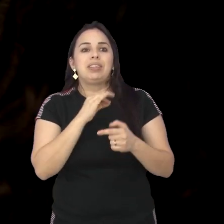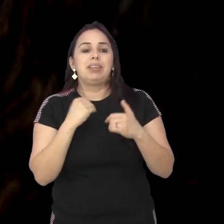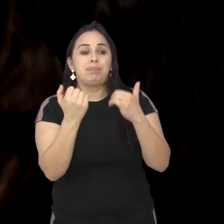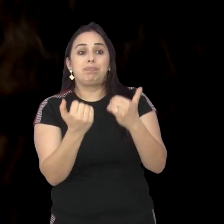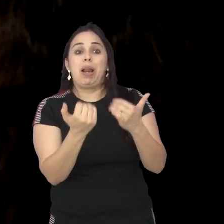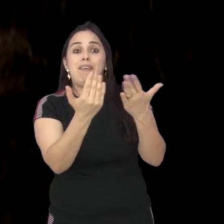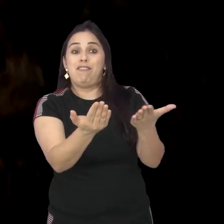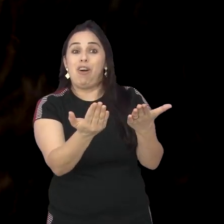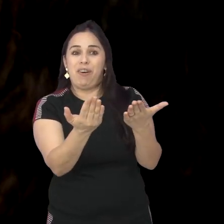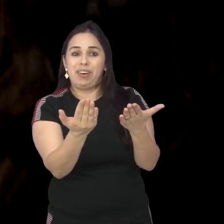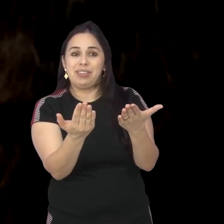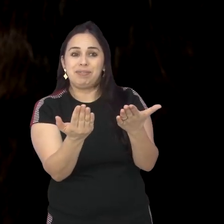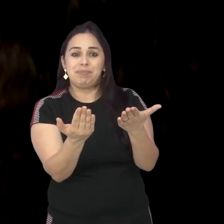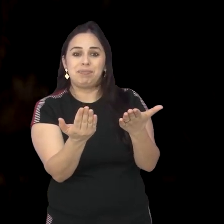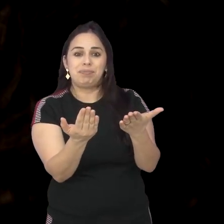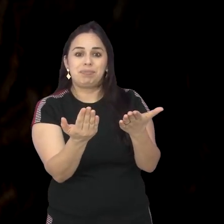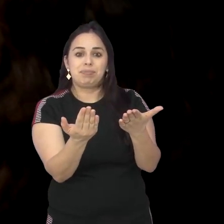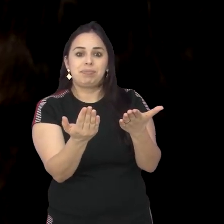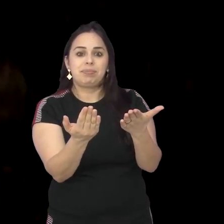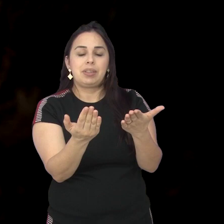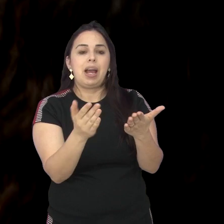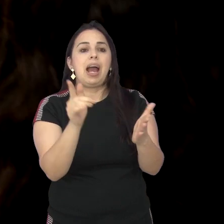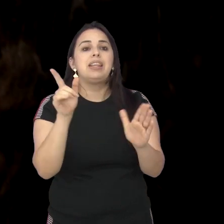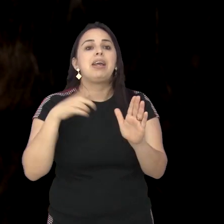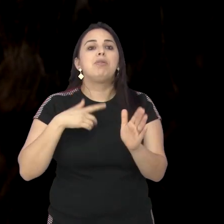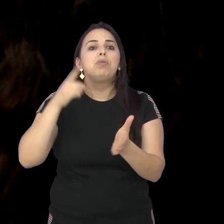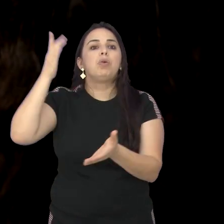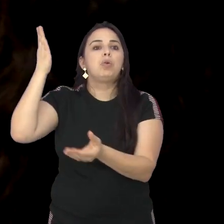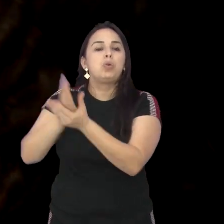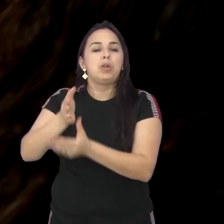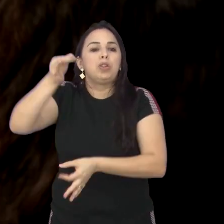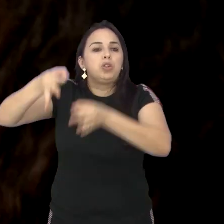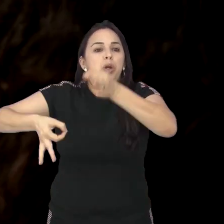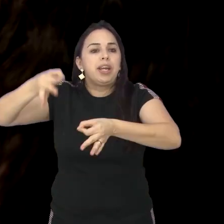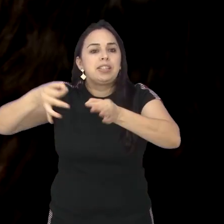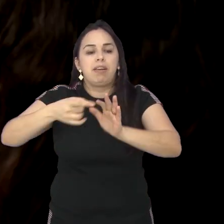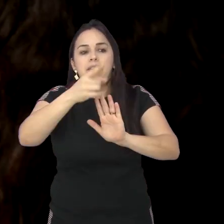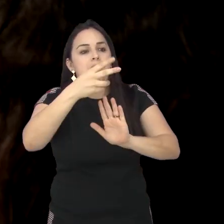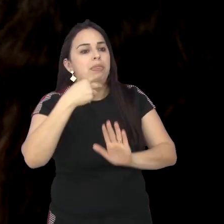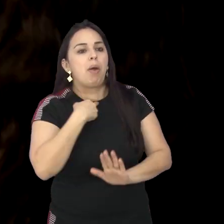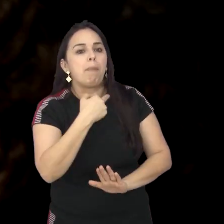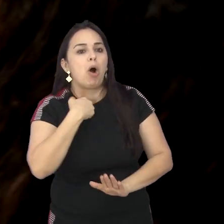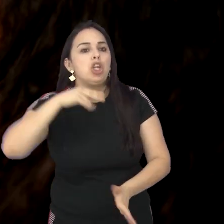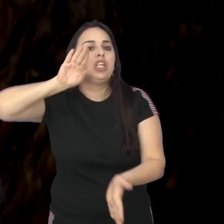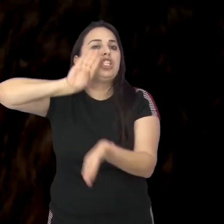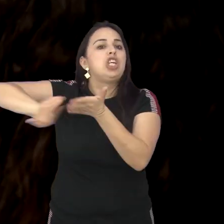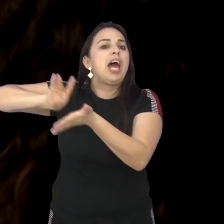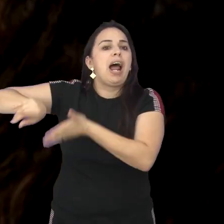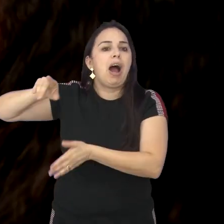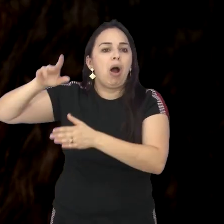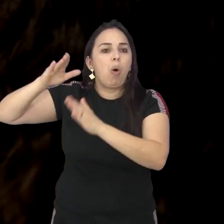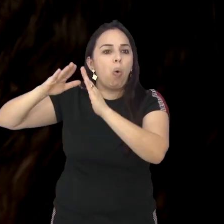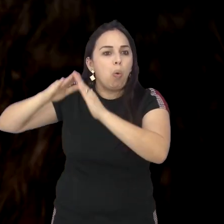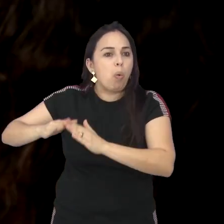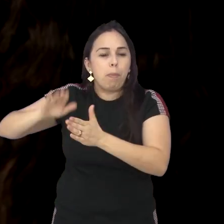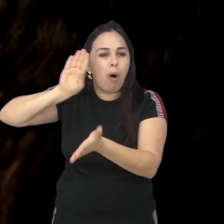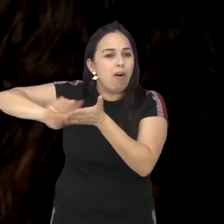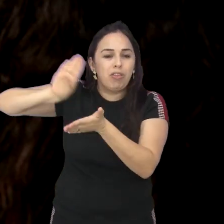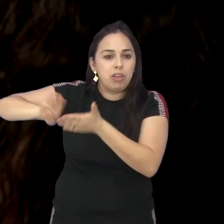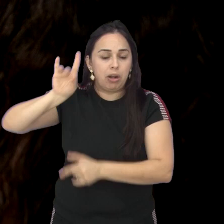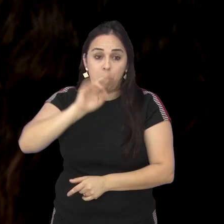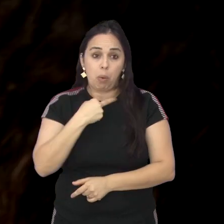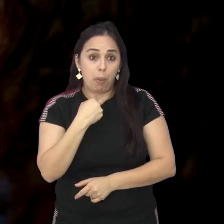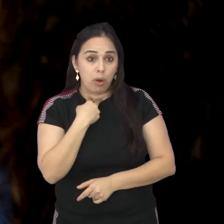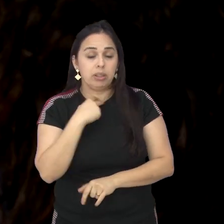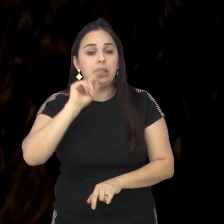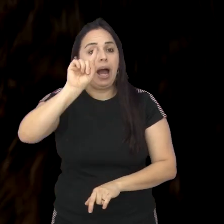do caminho e teve uma liminar que suspendeu a desocupação. E depois teve a desocupação mesmo, que